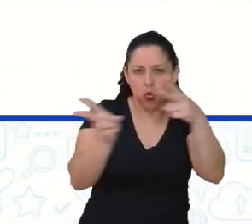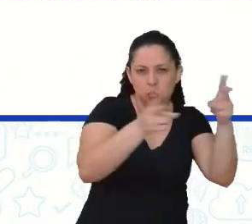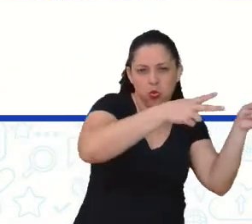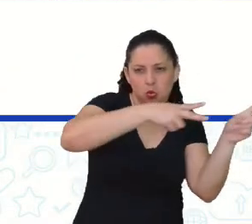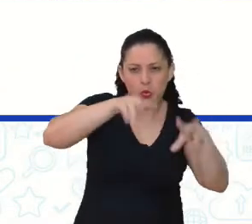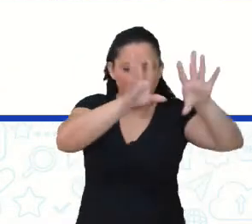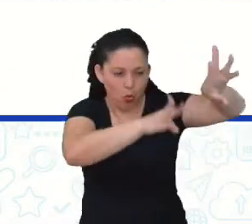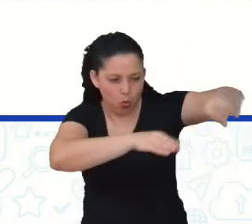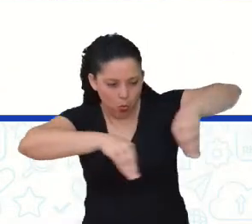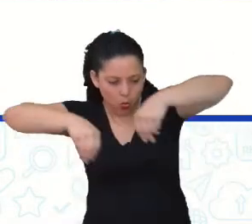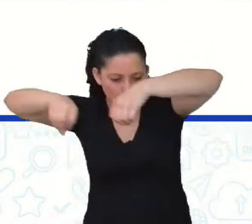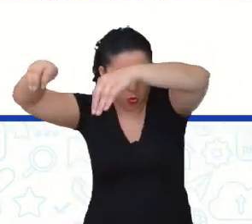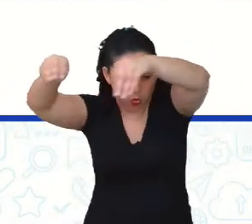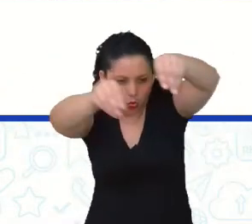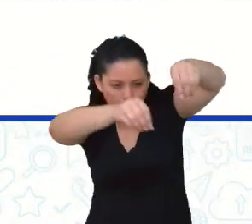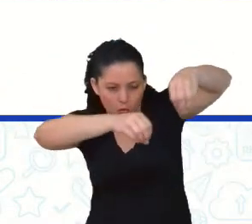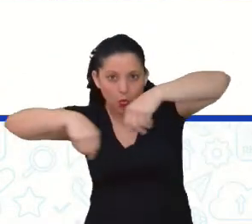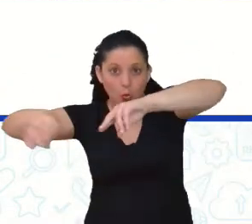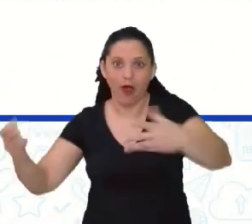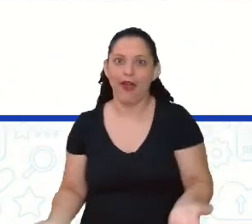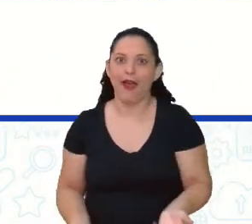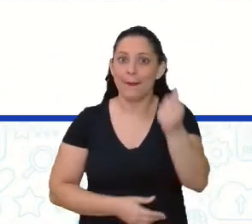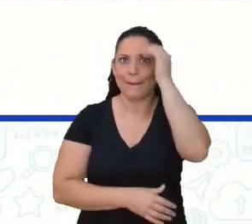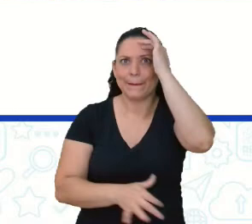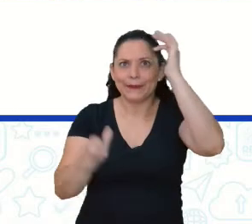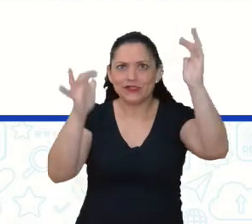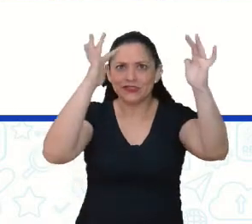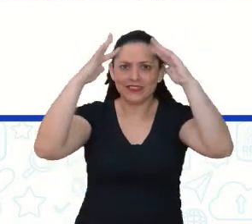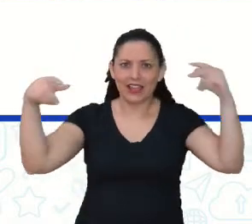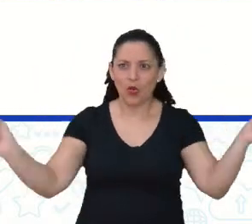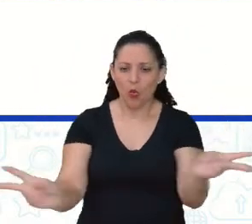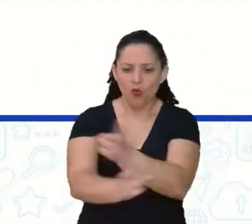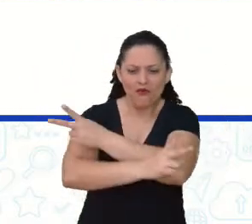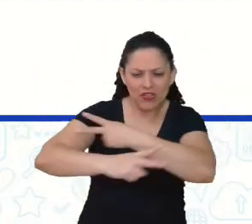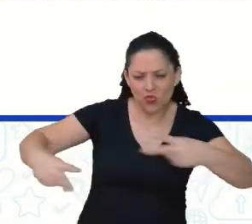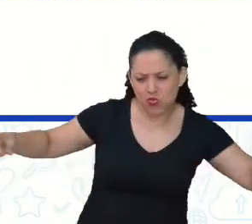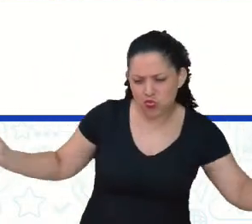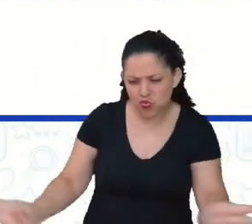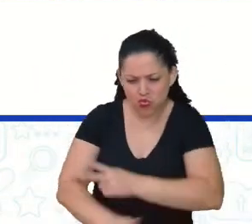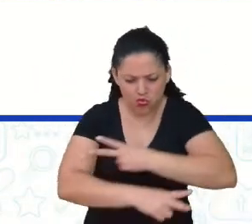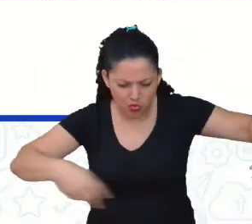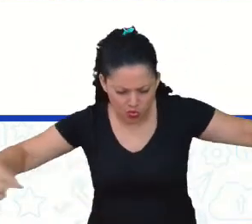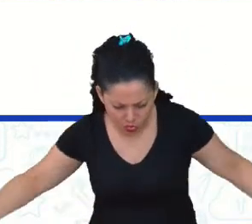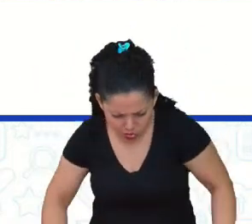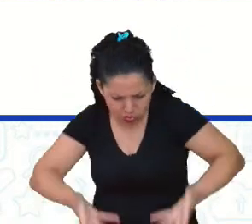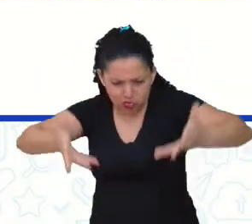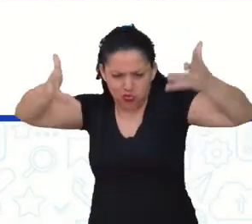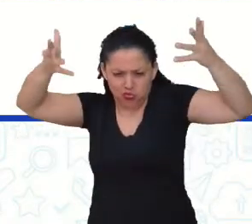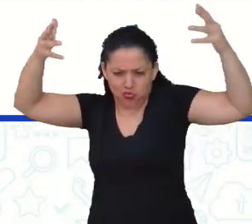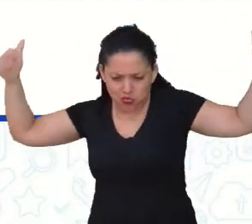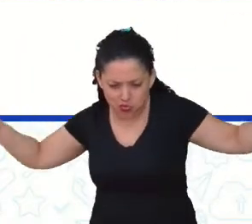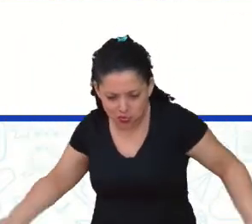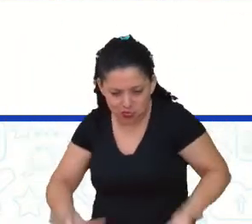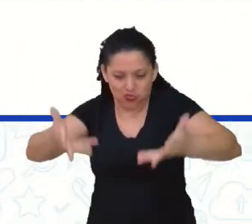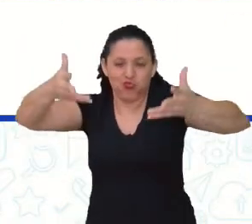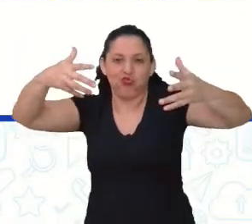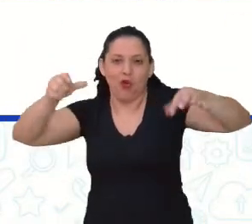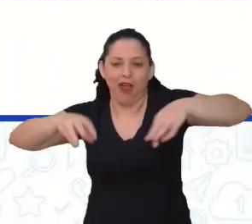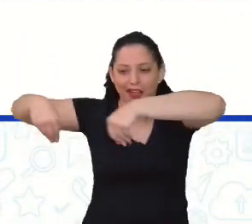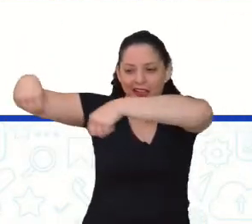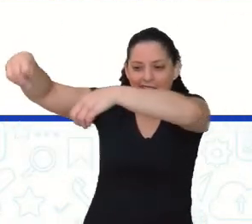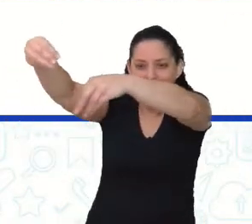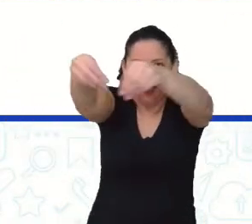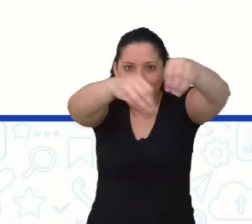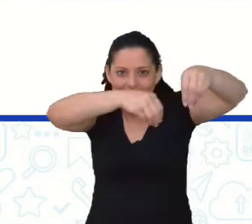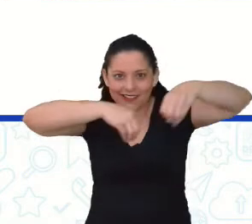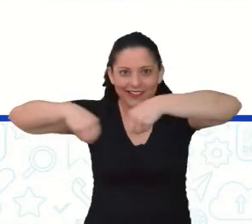né? Imagina um vento passando nesse deserto, levantando toda essa areia. Que